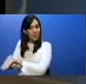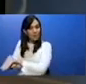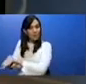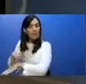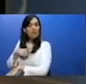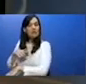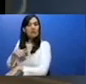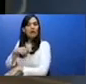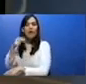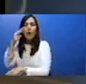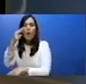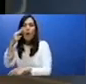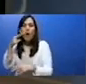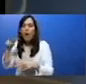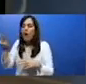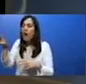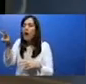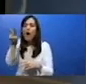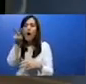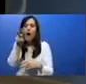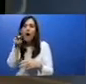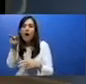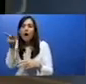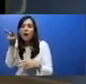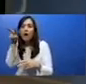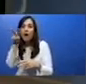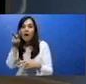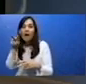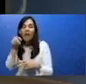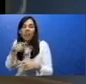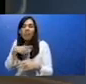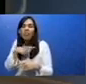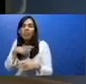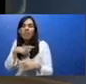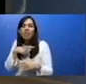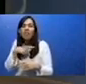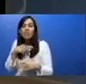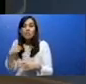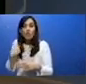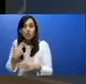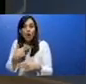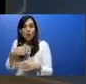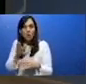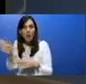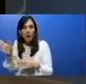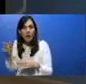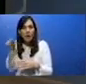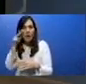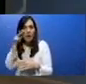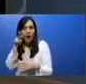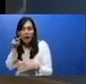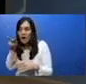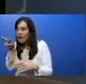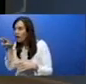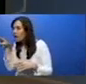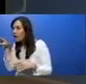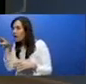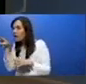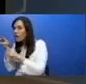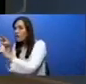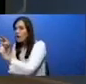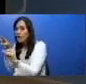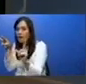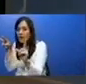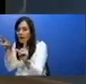um olhar que, se nós, para o lado que nós formos, nos dá a sensação que a Mona Lisa está olhando para